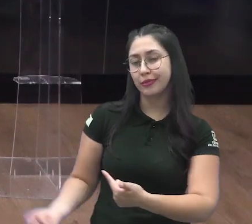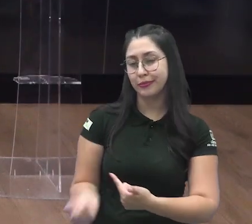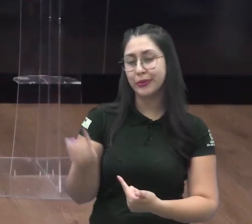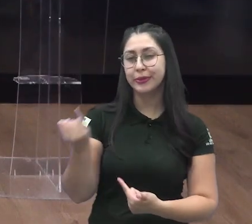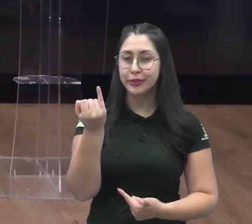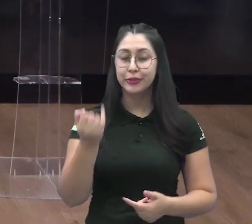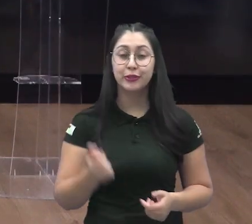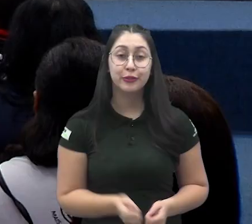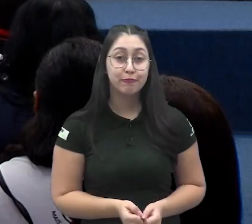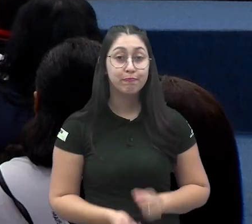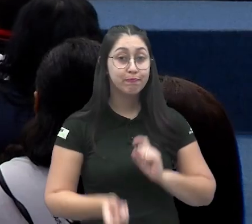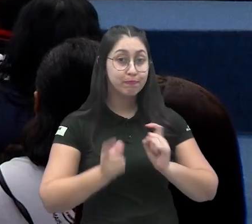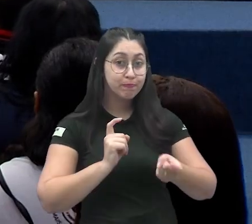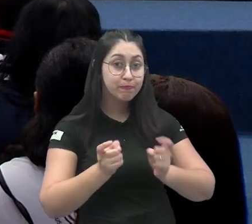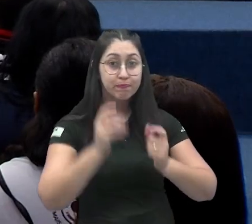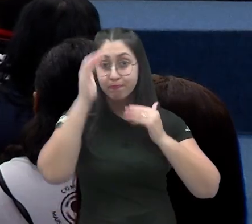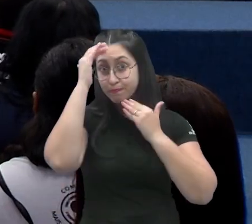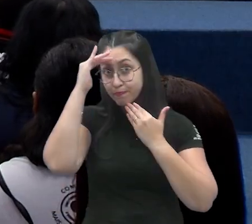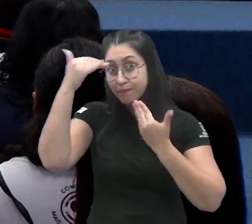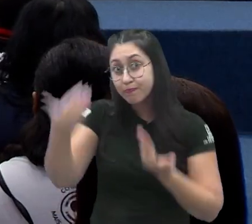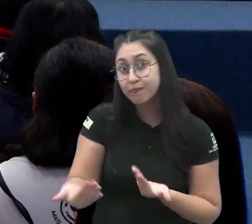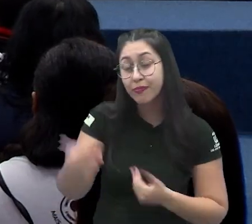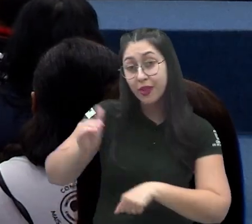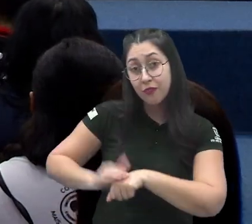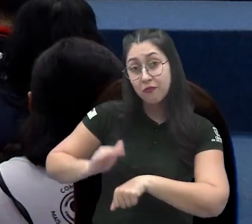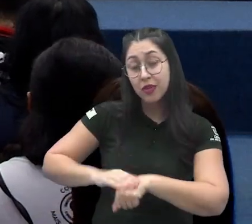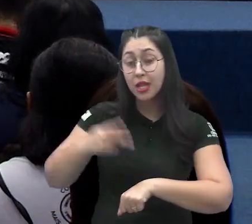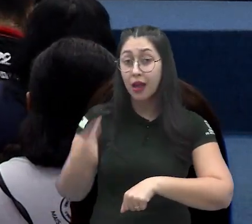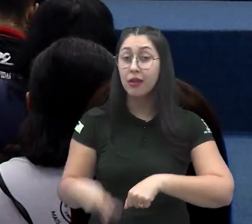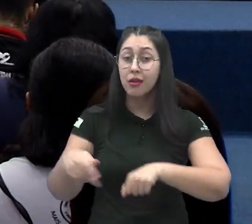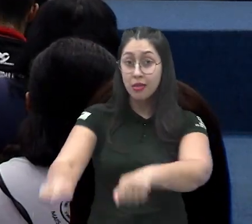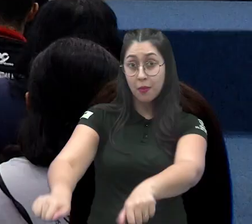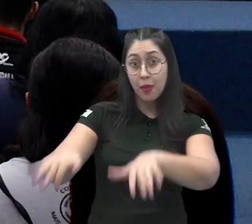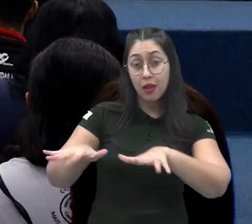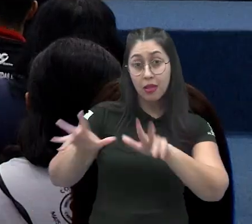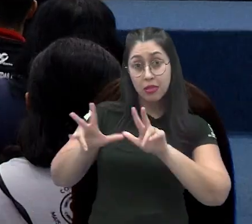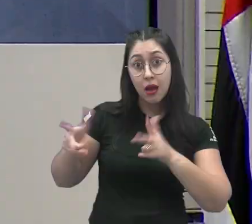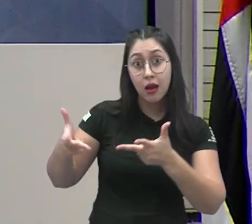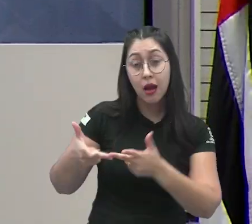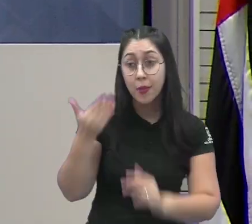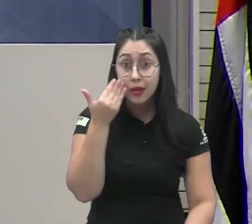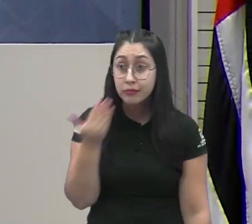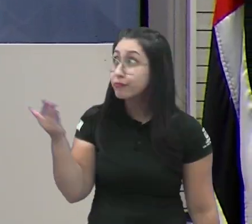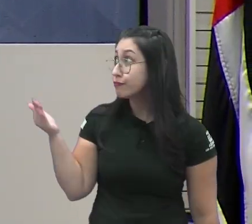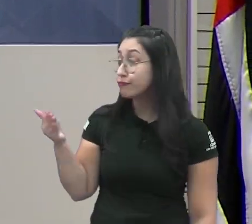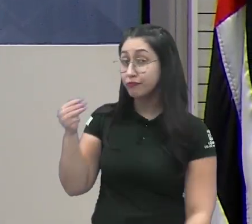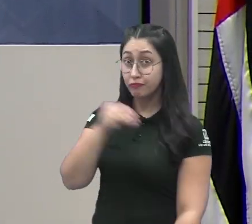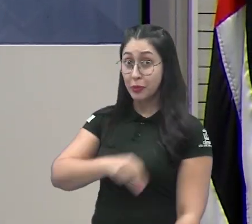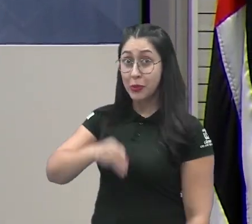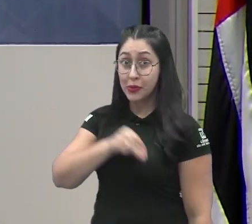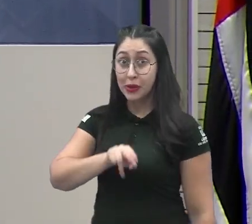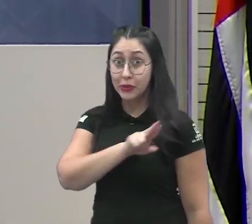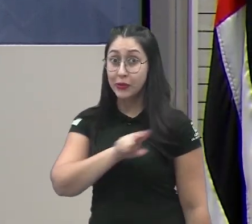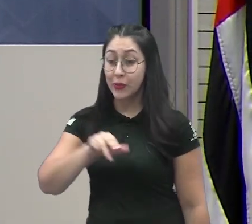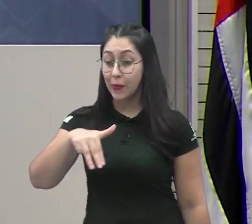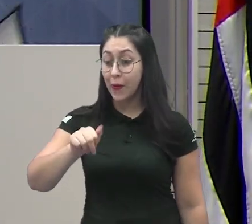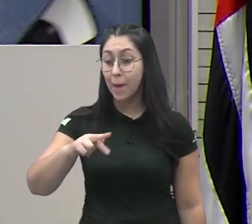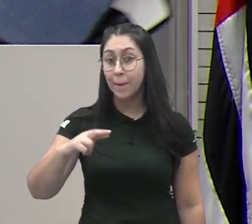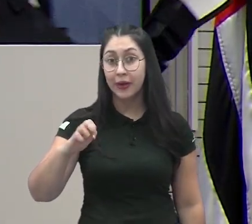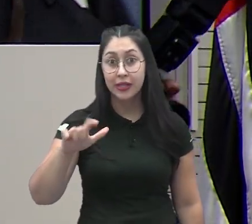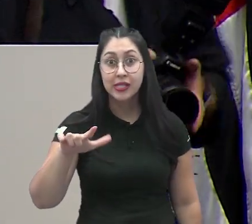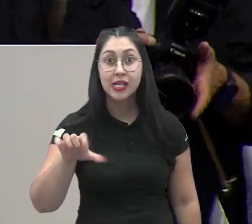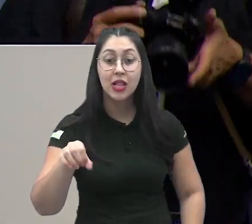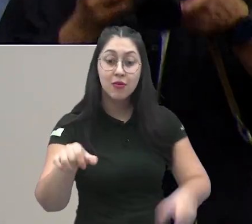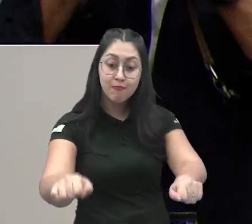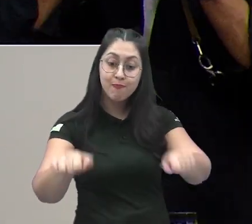ao município. Em cerimônia realizada no plenário da Câmara Municipal, o missionário Marcelo Bosco foi